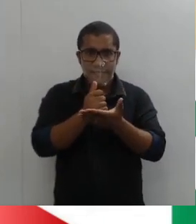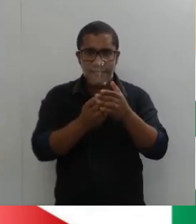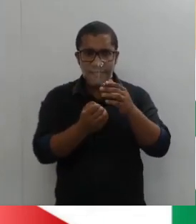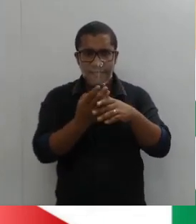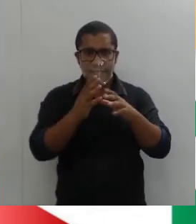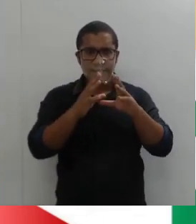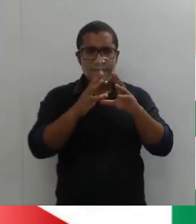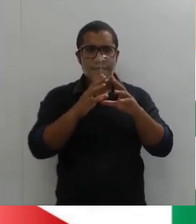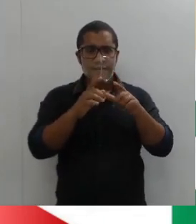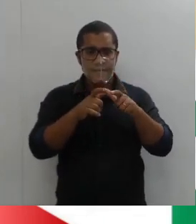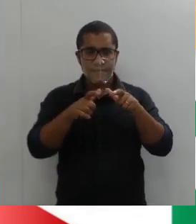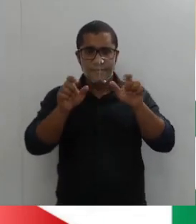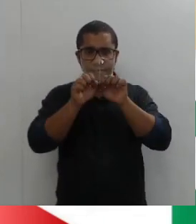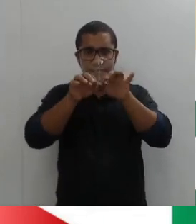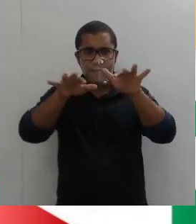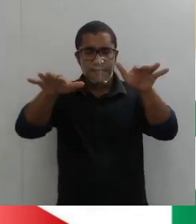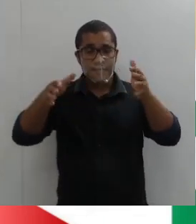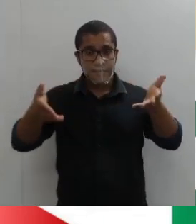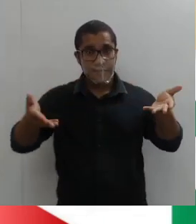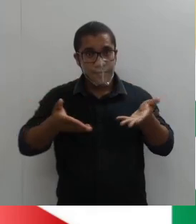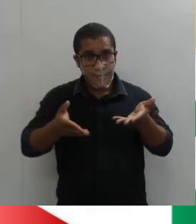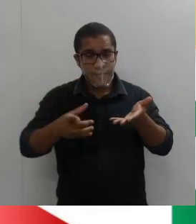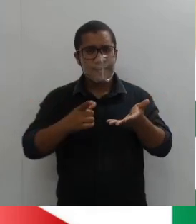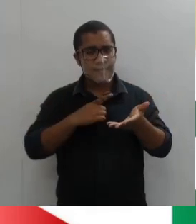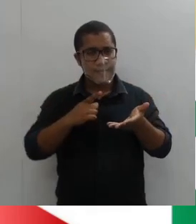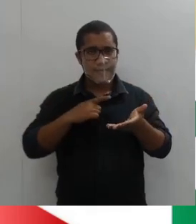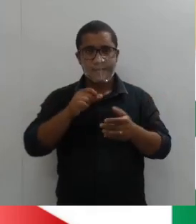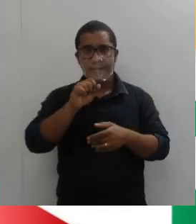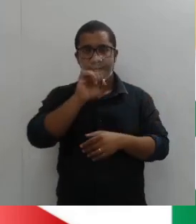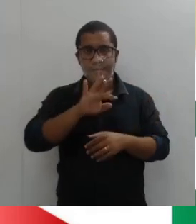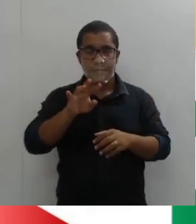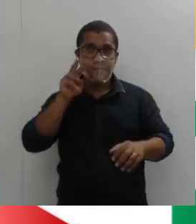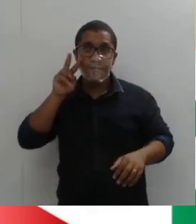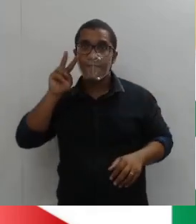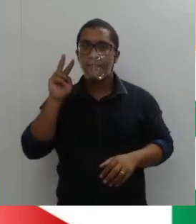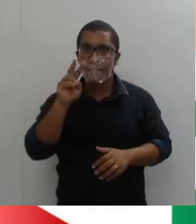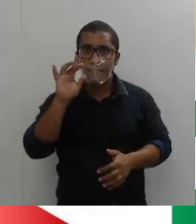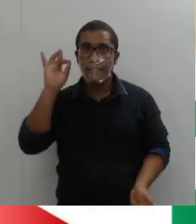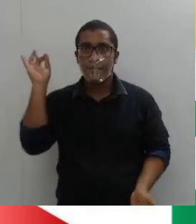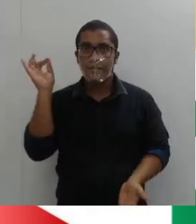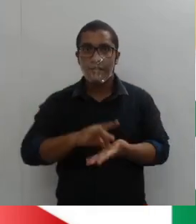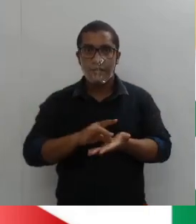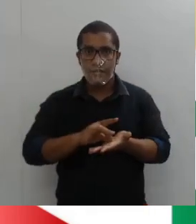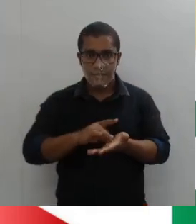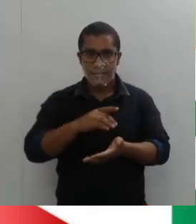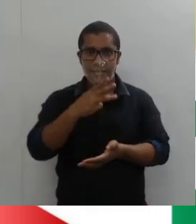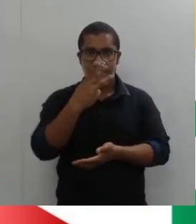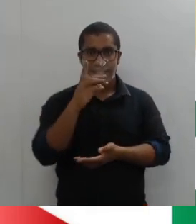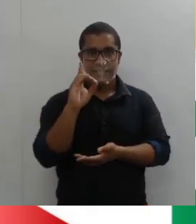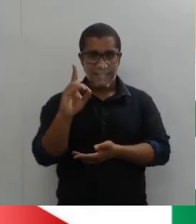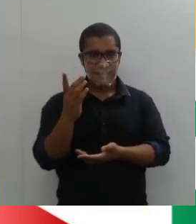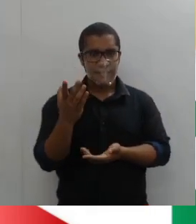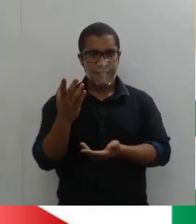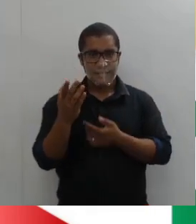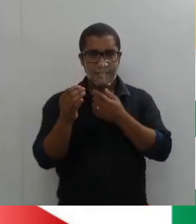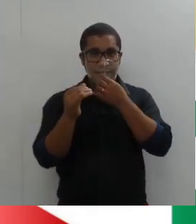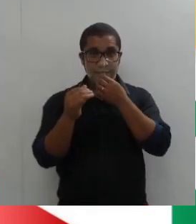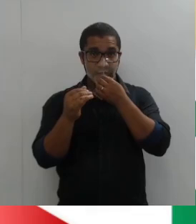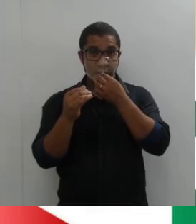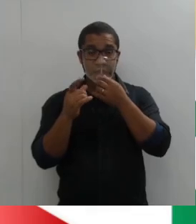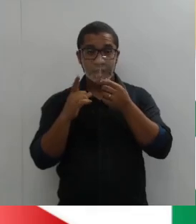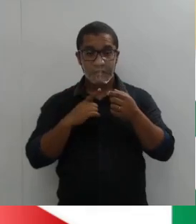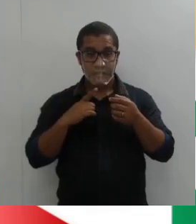jogos eletrônicos e as versões atuais possuem imagem mais real em 3D, por exemplo, incluindo